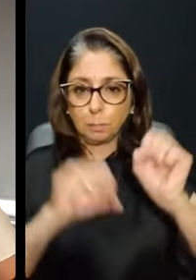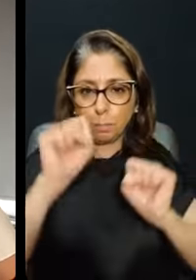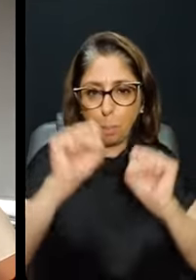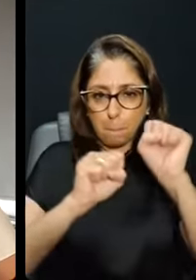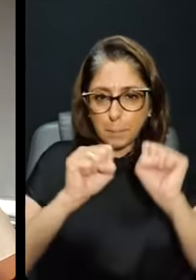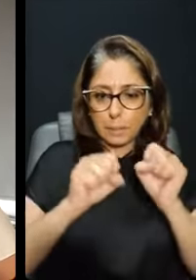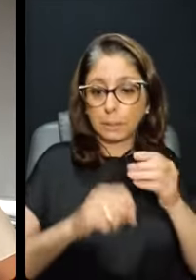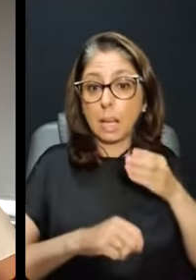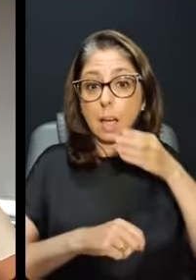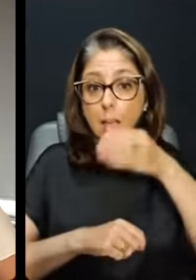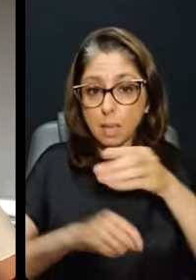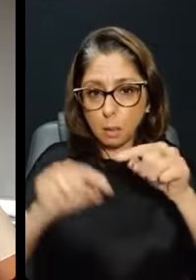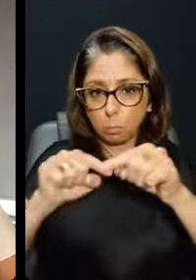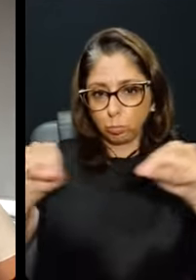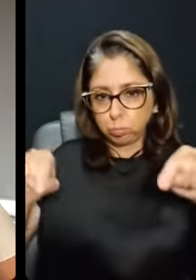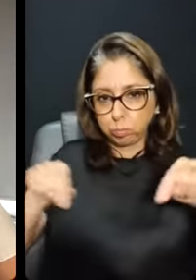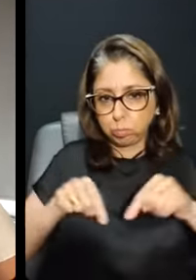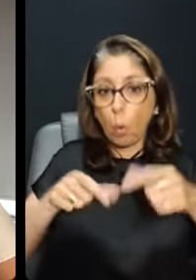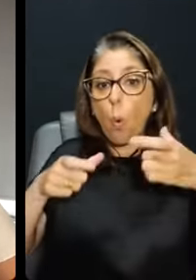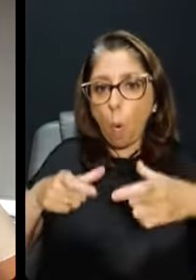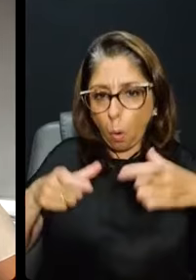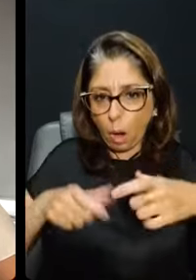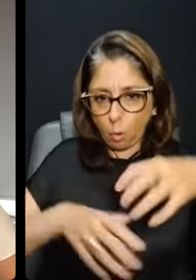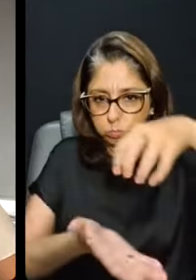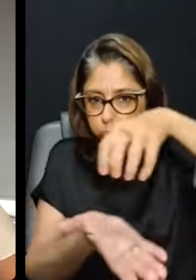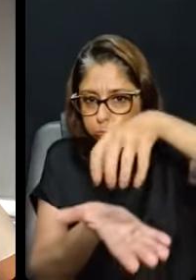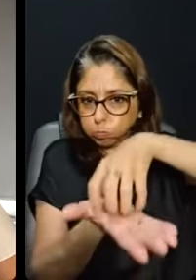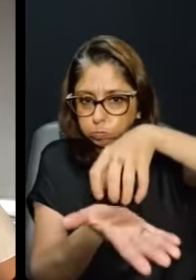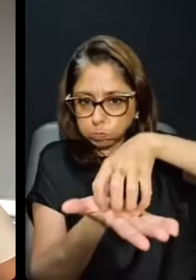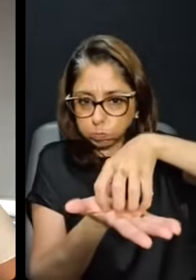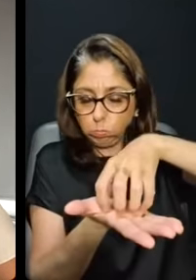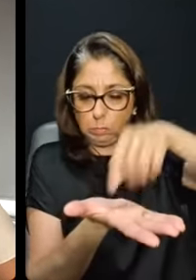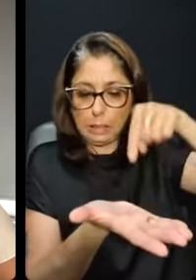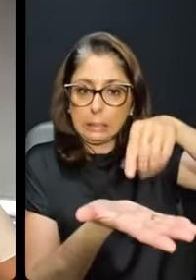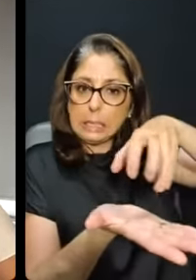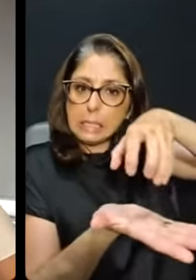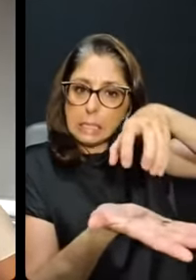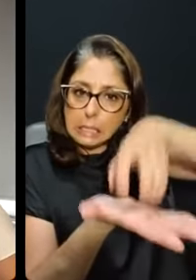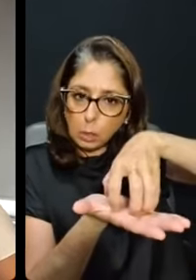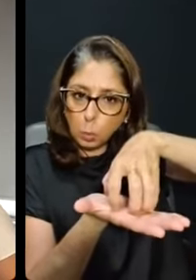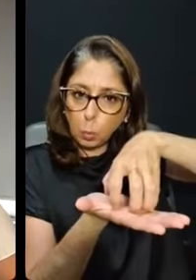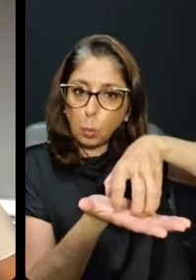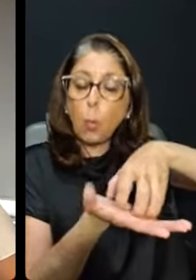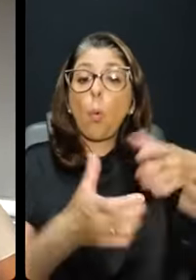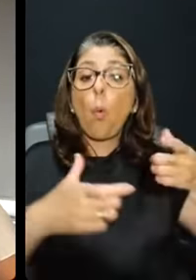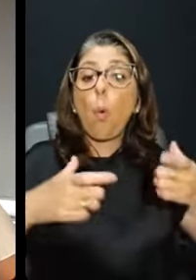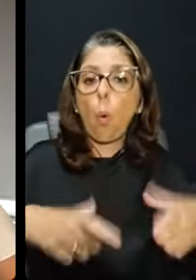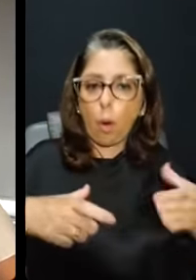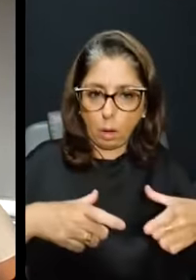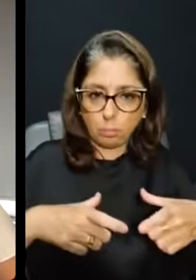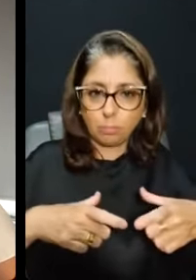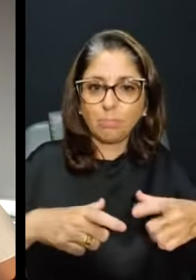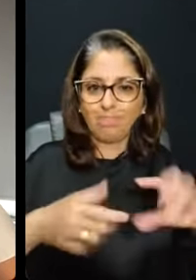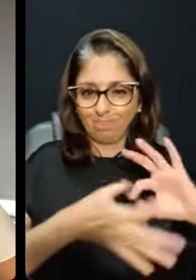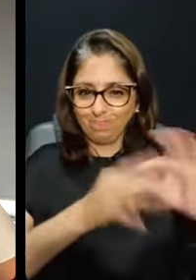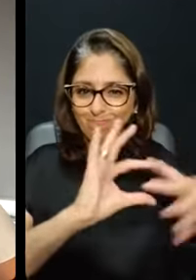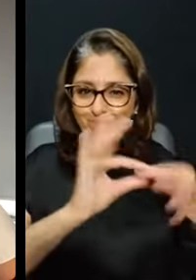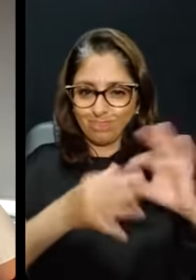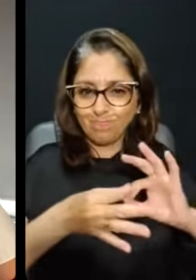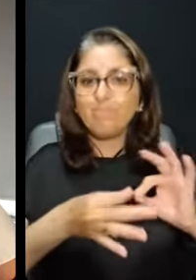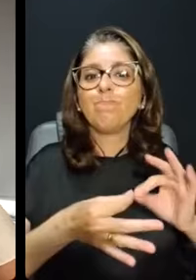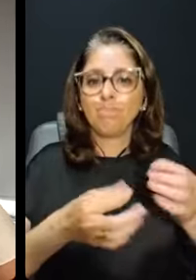velocidade com que os jogos foram feitos, não tinha como uma pessoa dar conta de toda aquela acessibilidade.